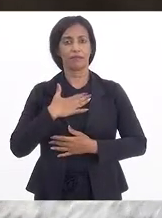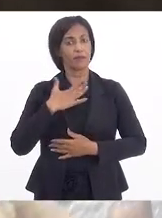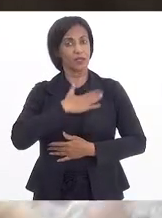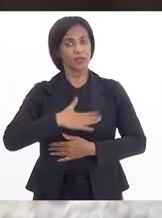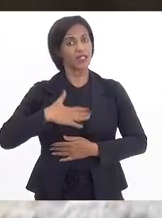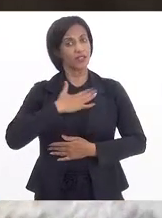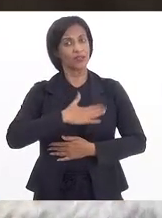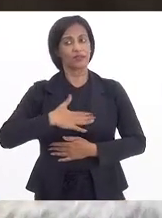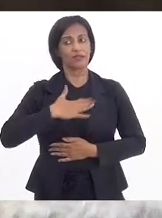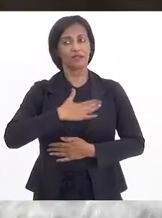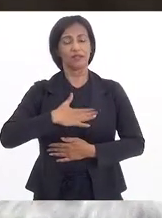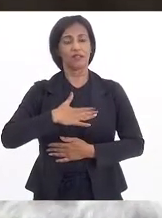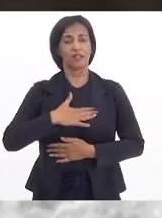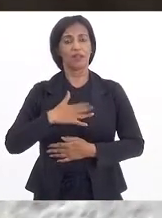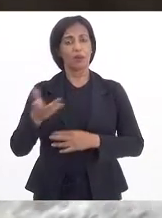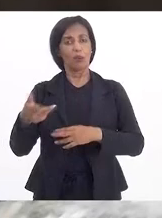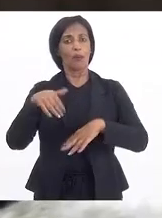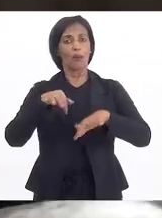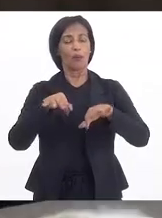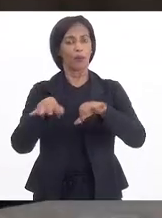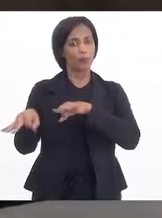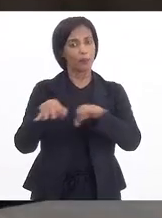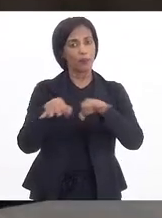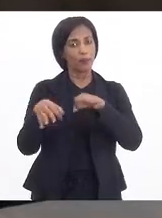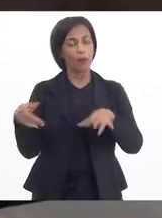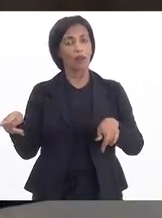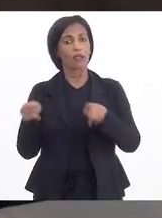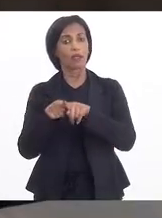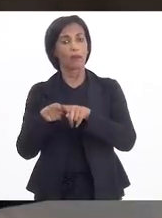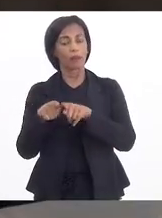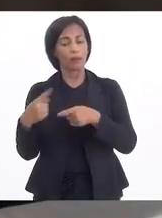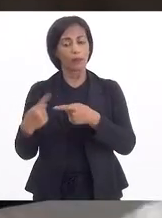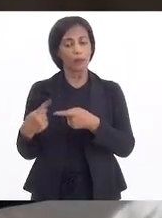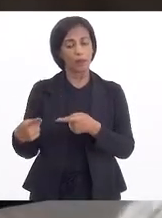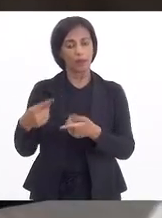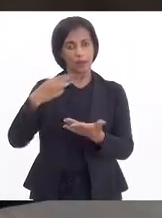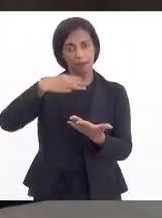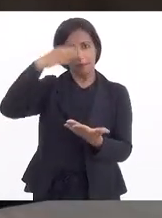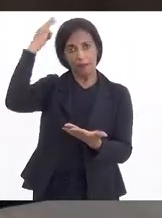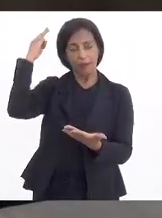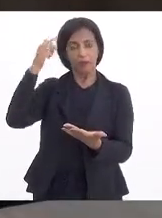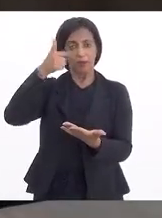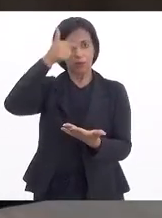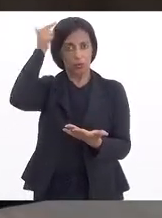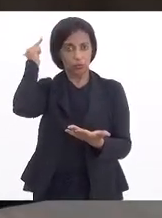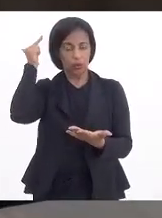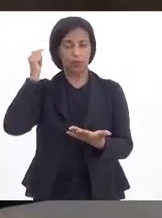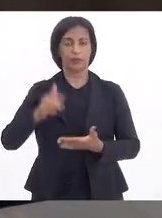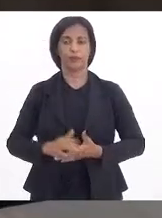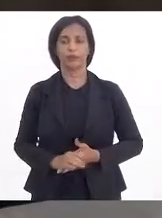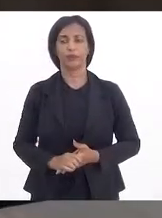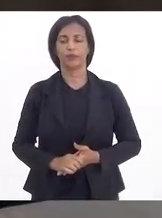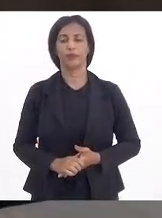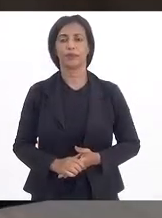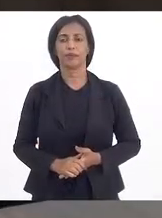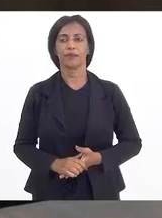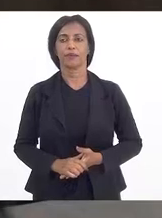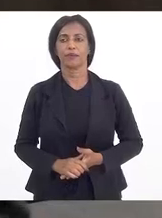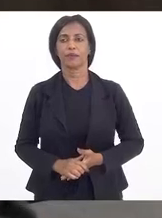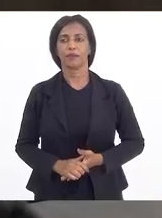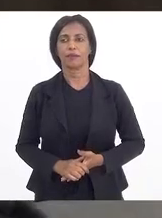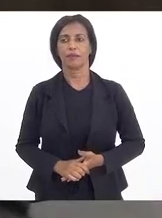satisfação por esse projeto até porque Márcio Pacheco Luiz Paulo é